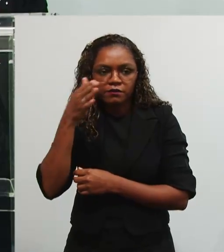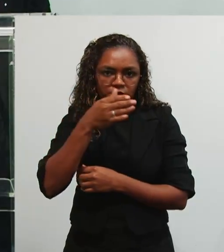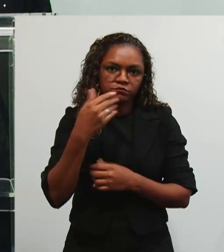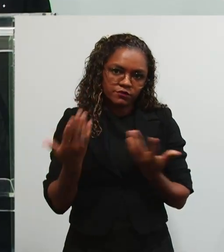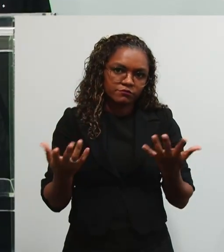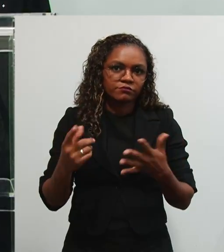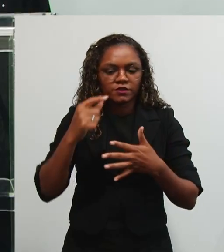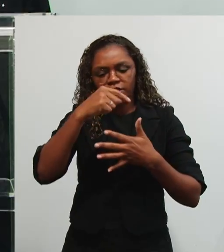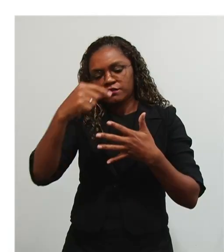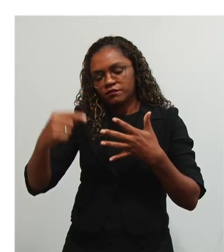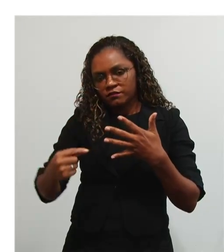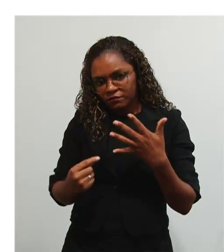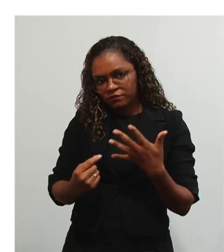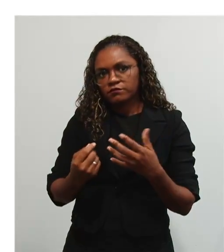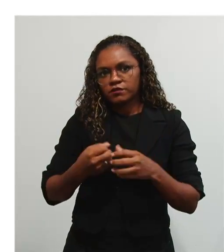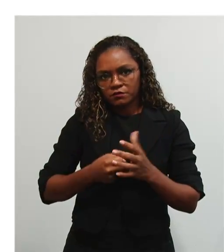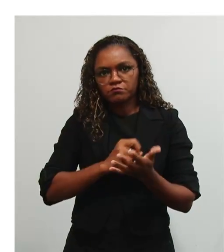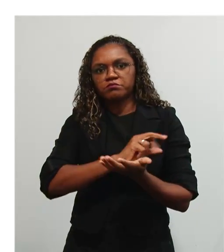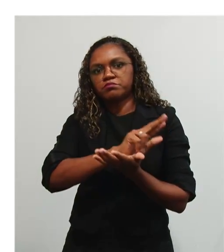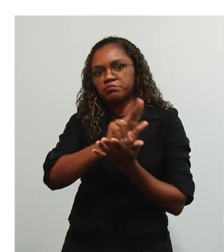tem.